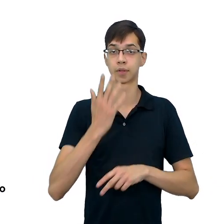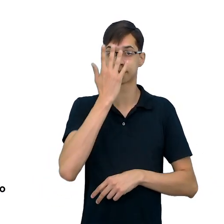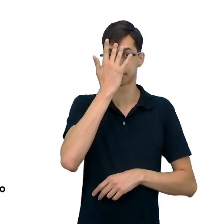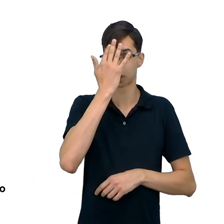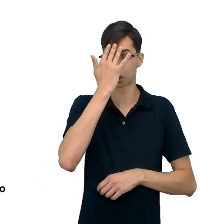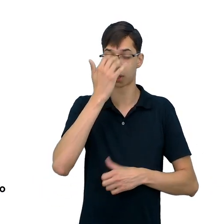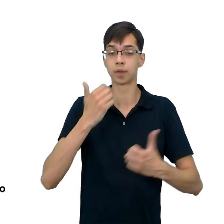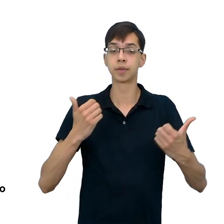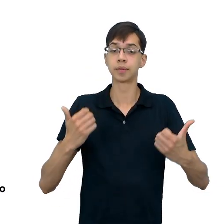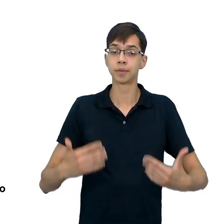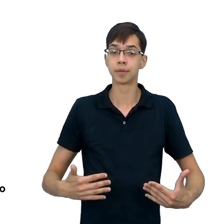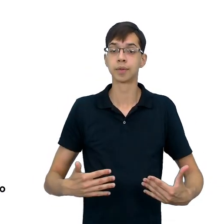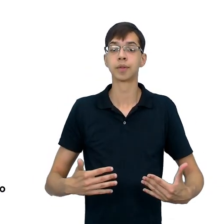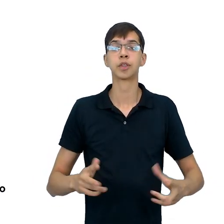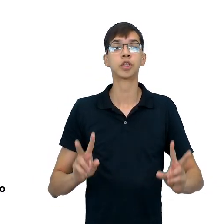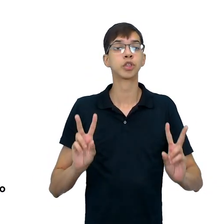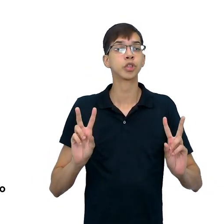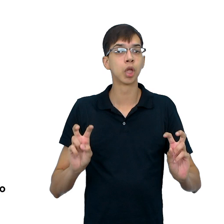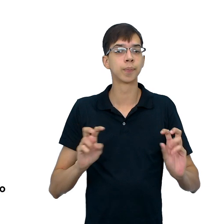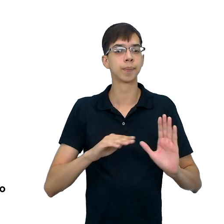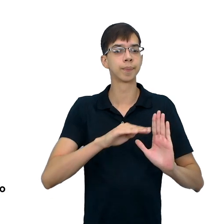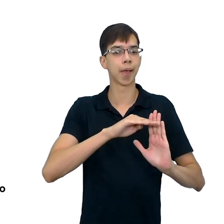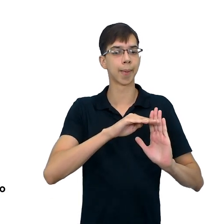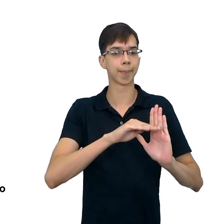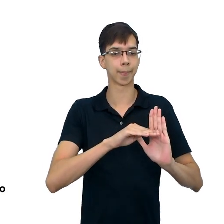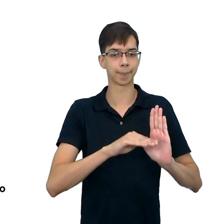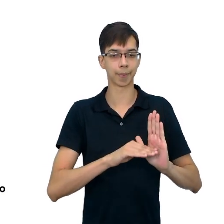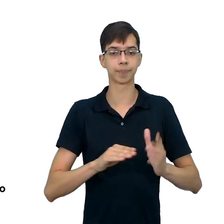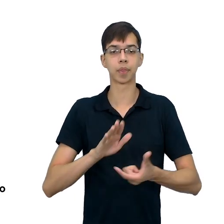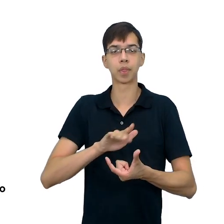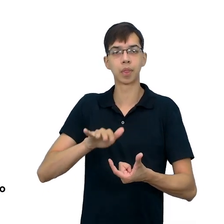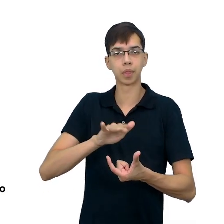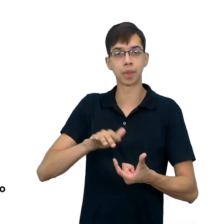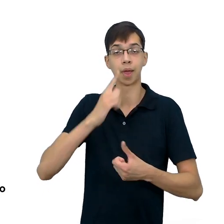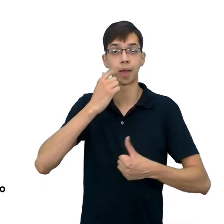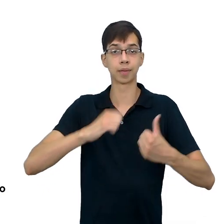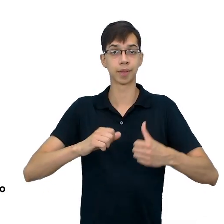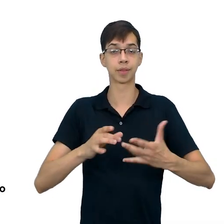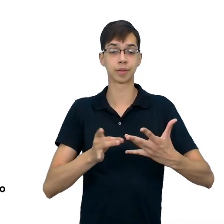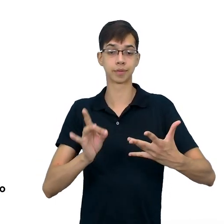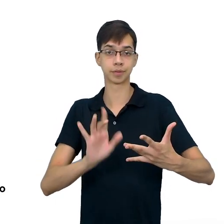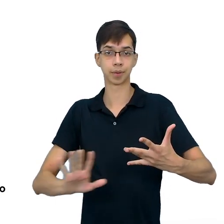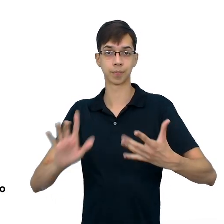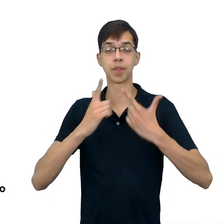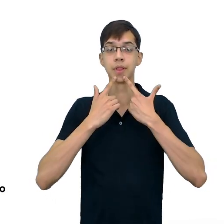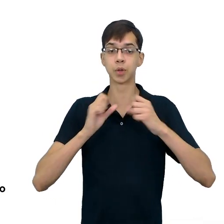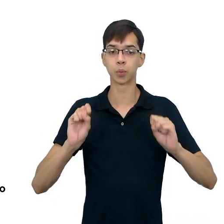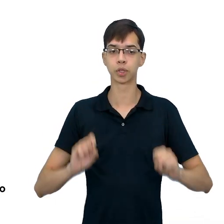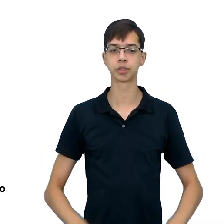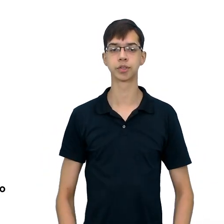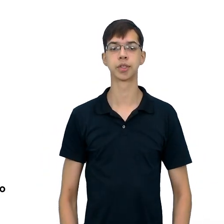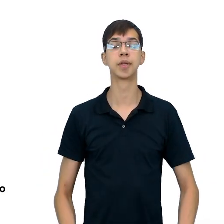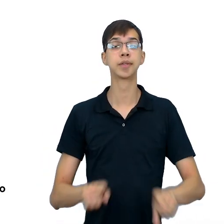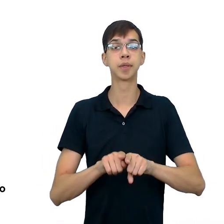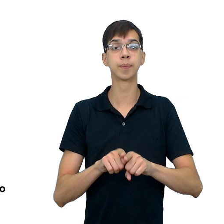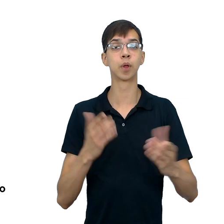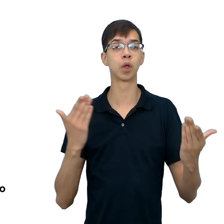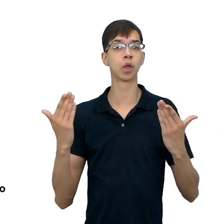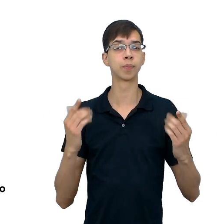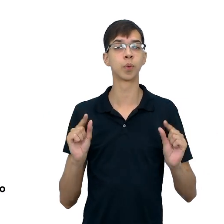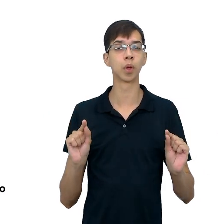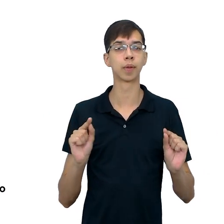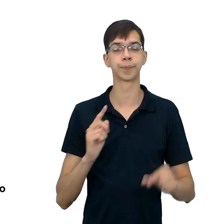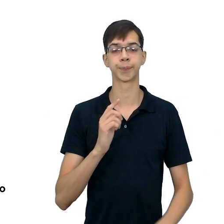de etapa, sobre o tema central letramento, com enfoque de análise linguística e semiótica. Nós relacionamos aí o tema